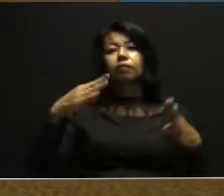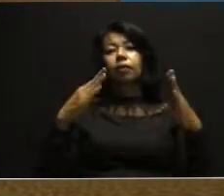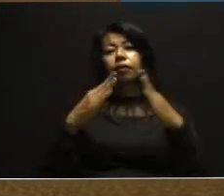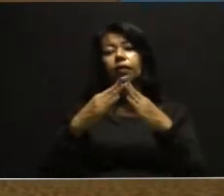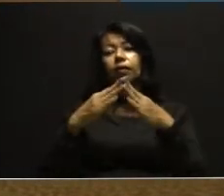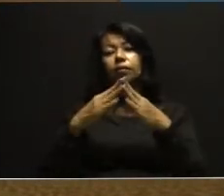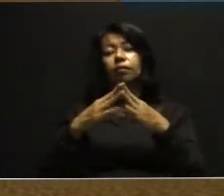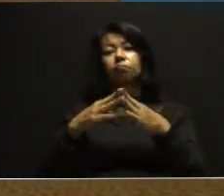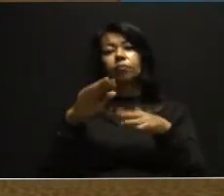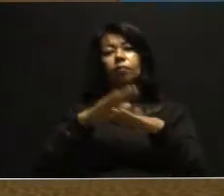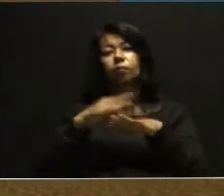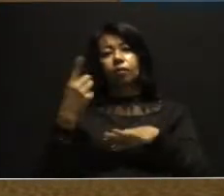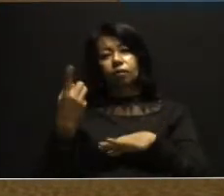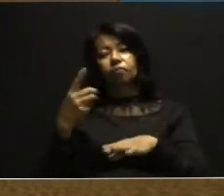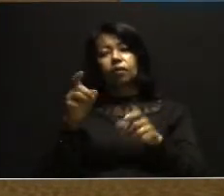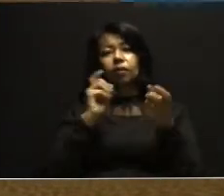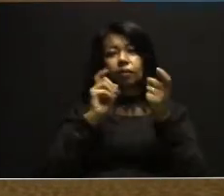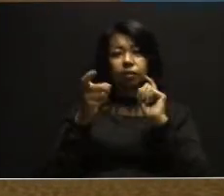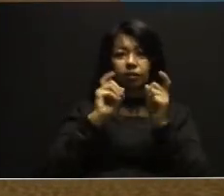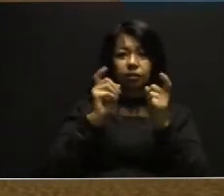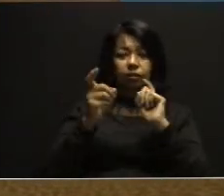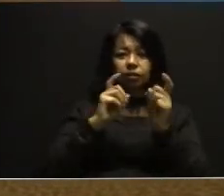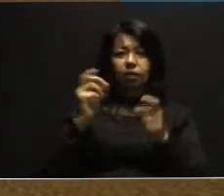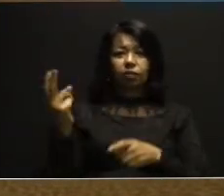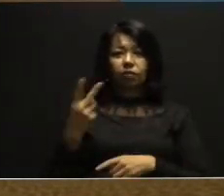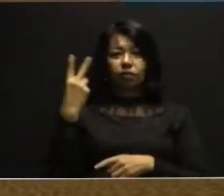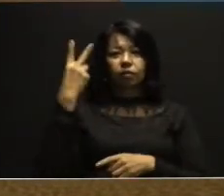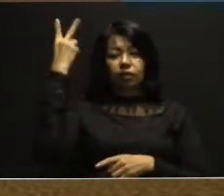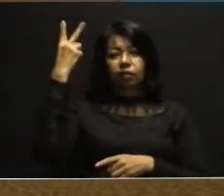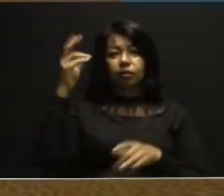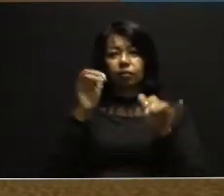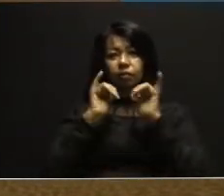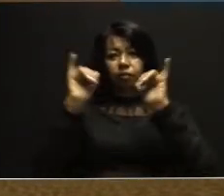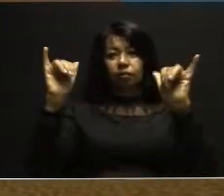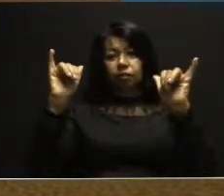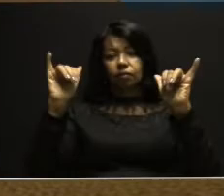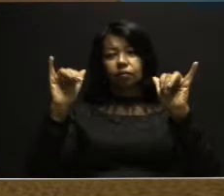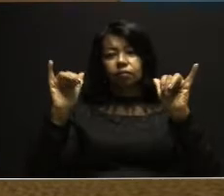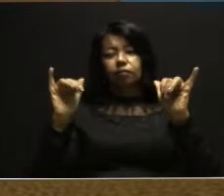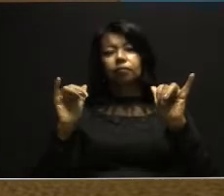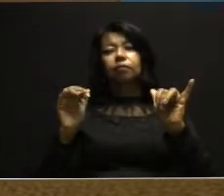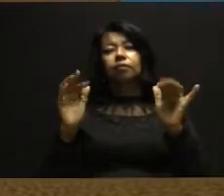por promover mais uma vez essa sessão, né, de valorização e promoção da família.